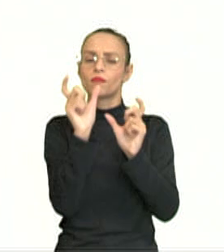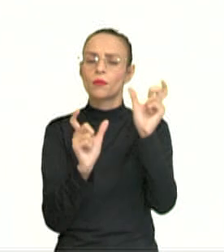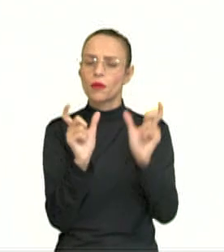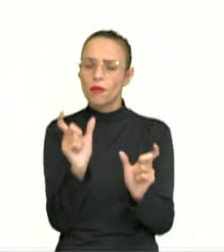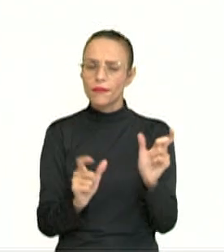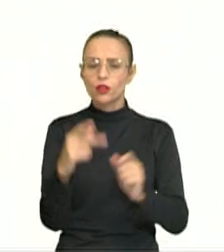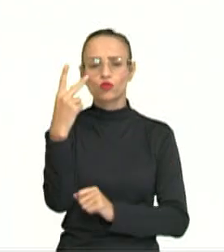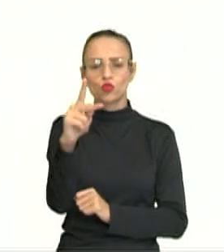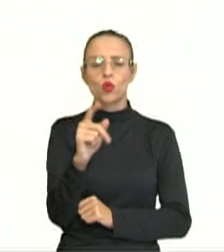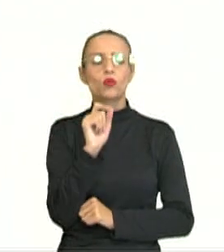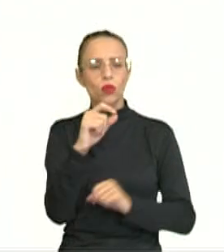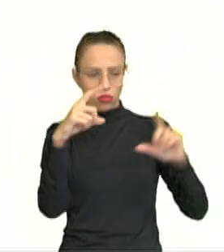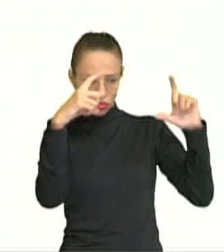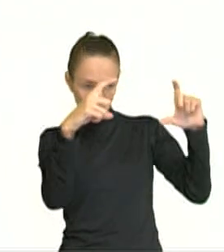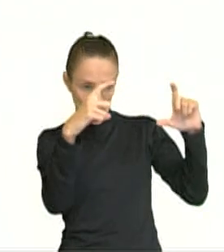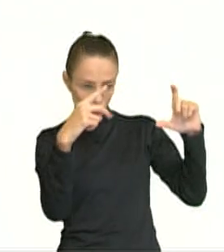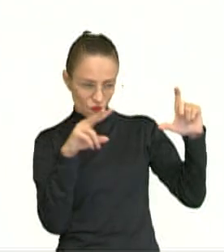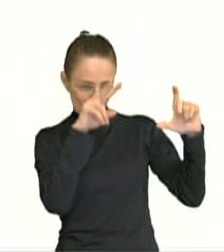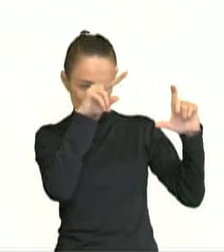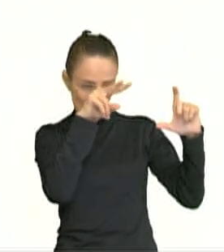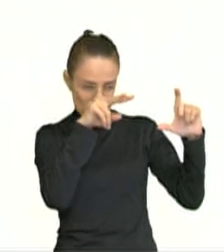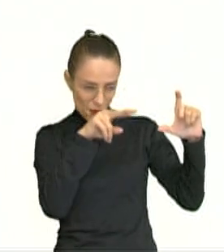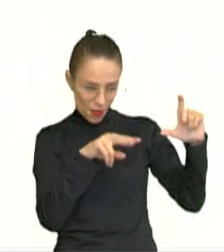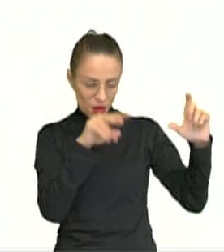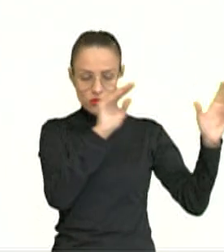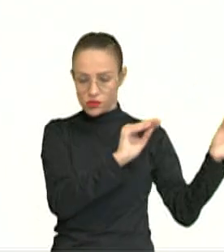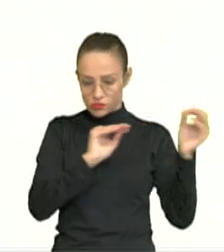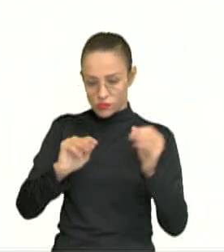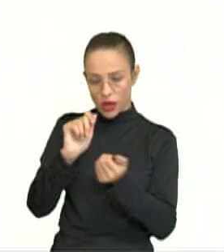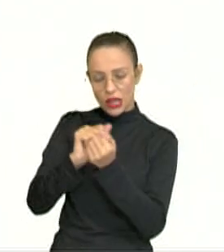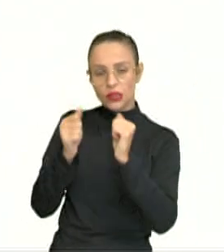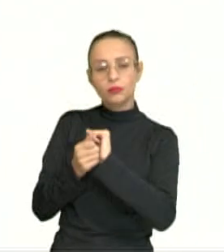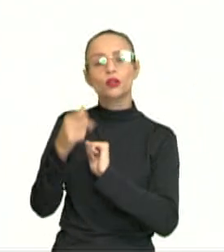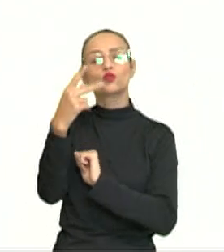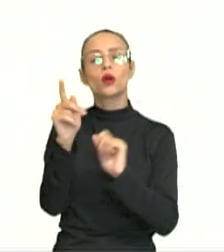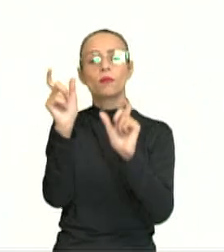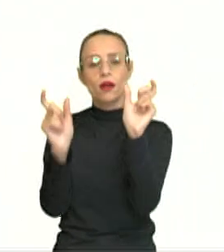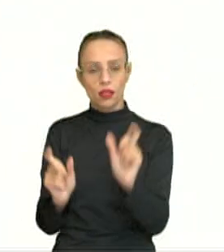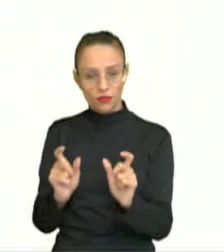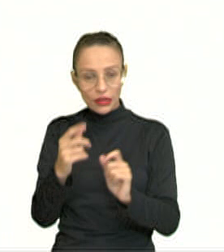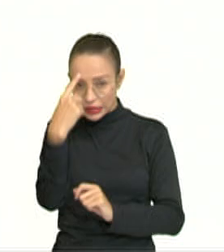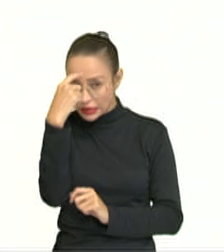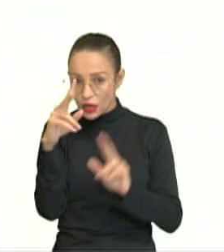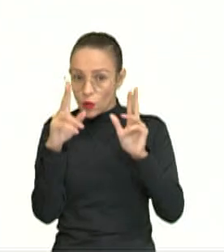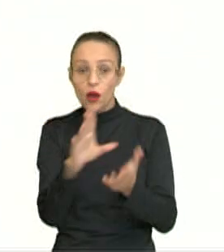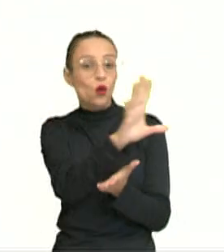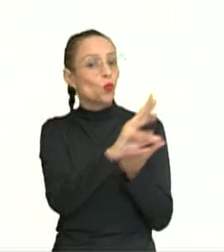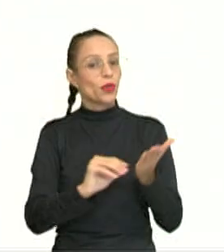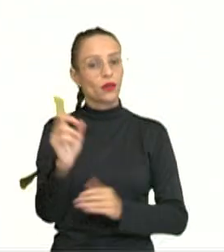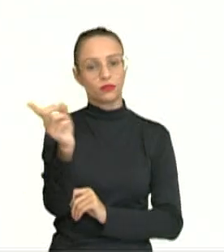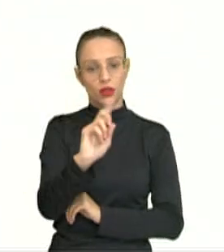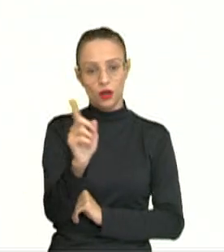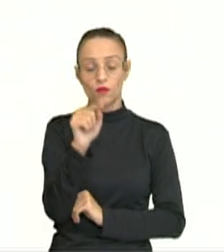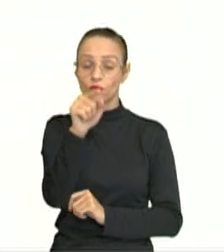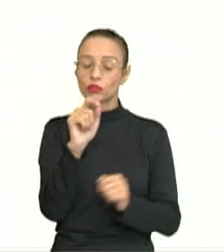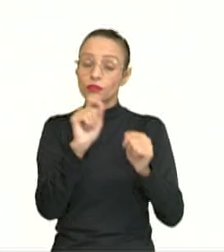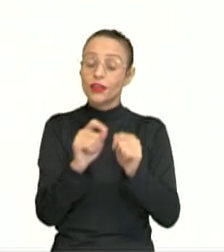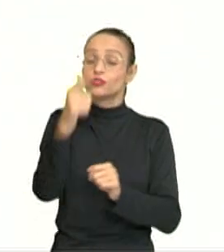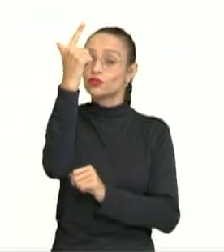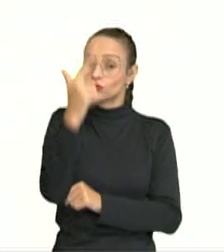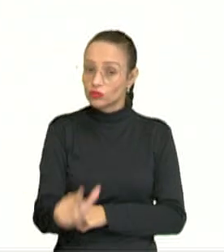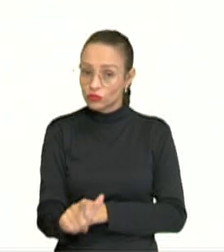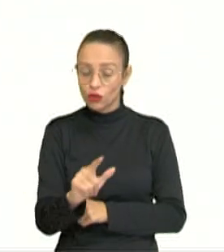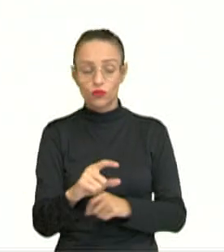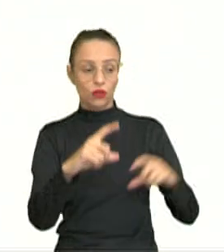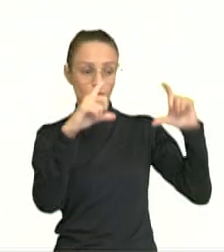palavras, aquilo que está escrito aqui. Você precisa manter a mesma ideia, no entanto não pode copiar. Você vai refazer